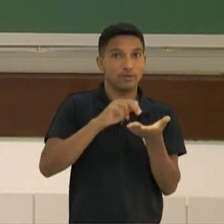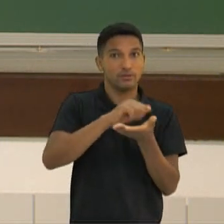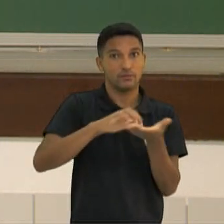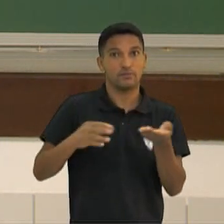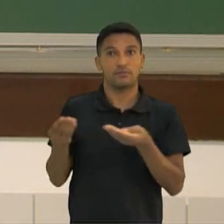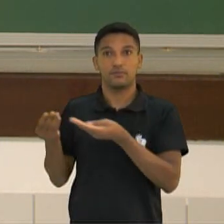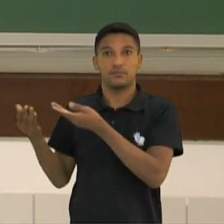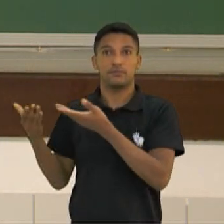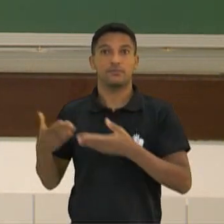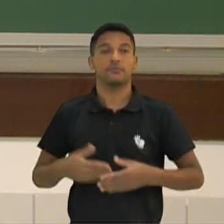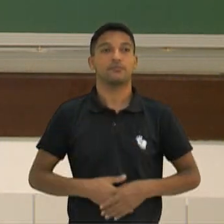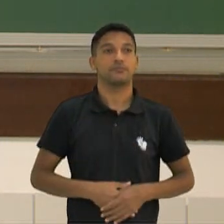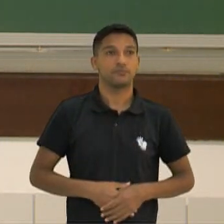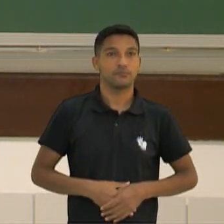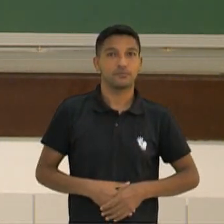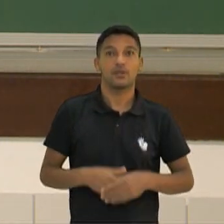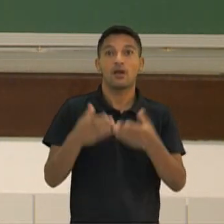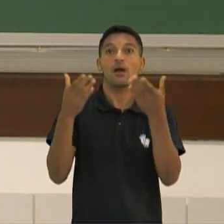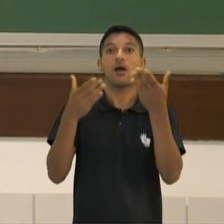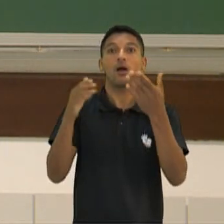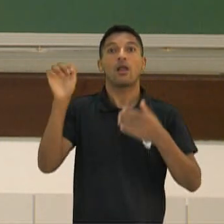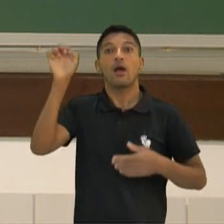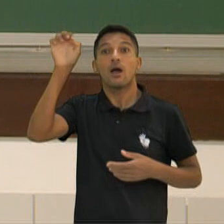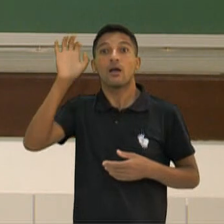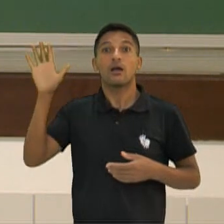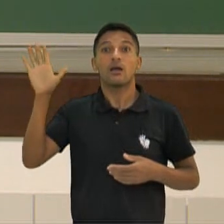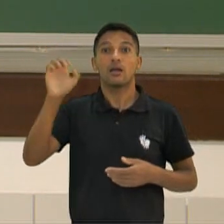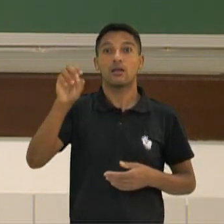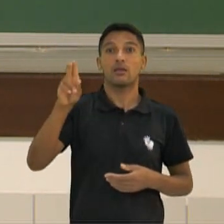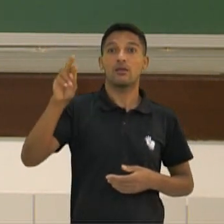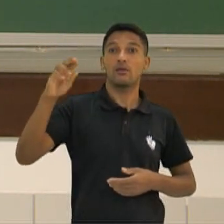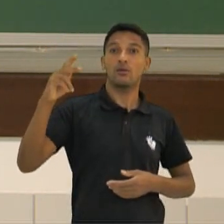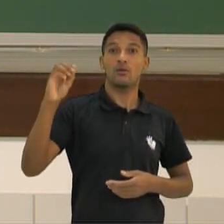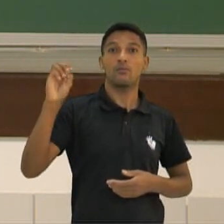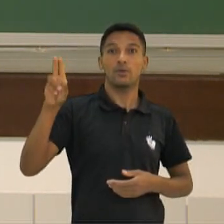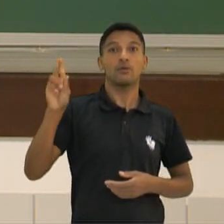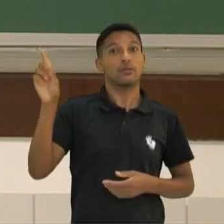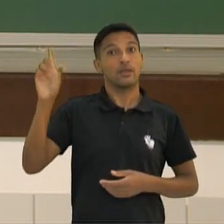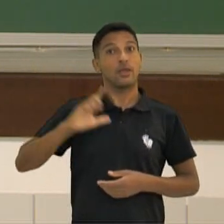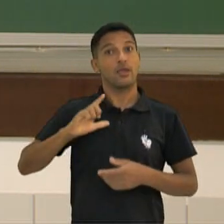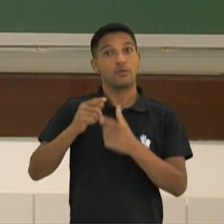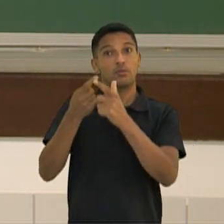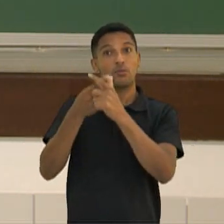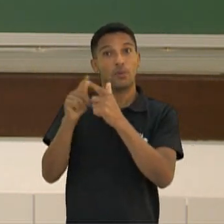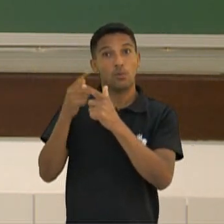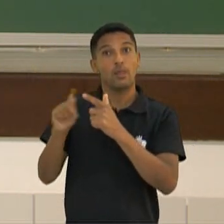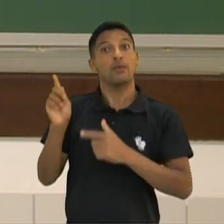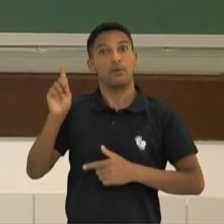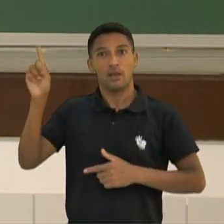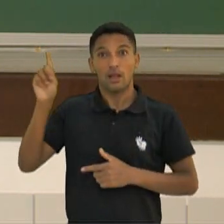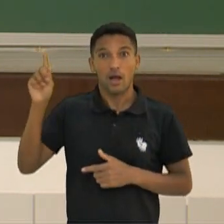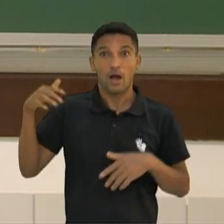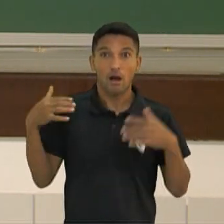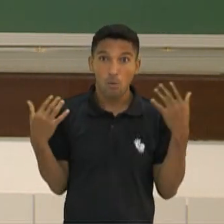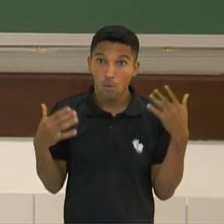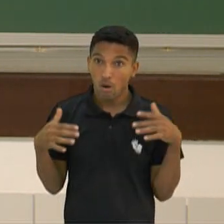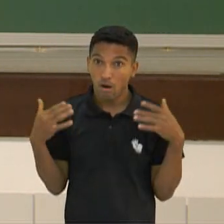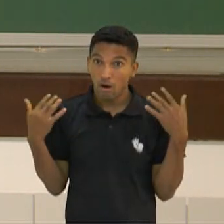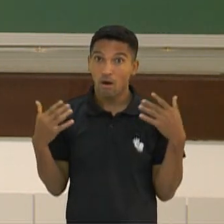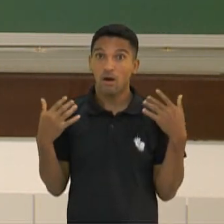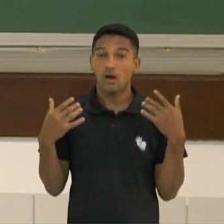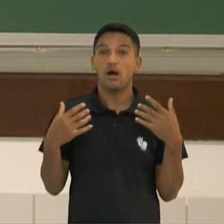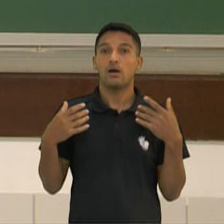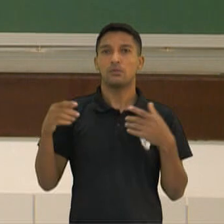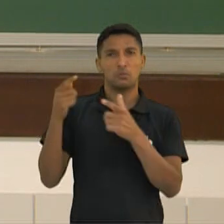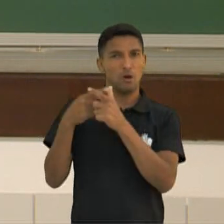europeu. Vamos ver alguns problemas urbanos no continente europeu. Aí você fala, professor, temos problemas urbanos no continente europeu? Temos